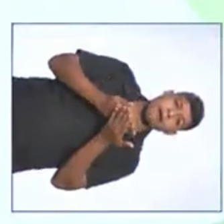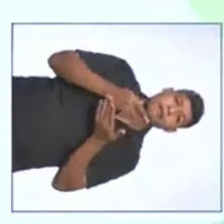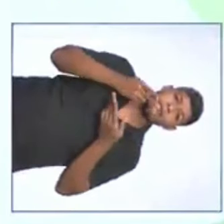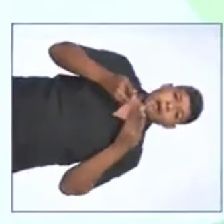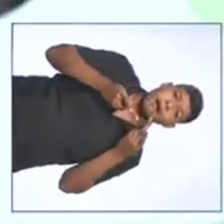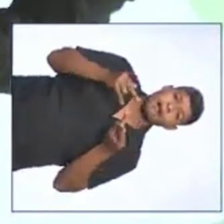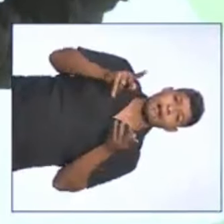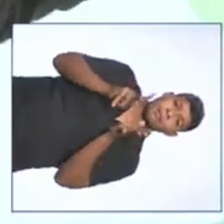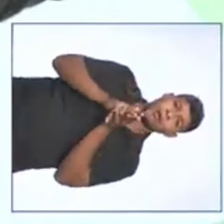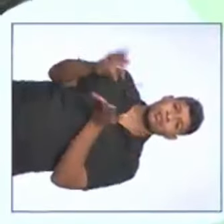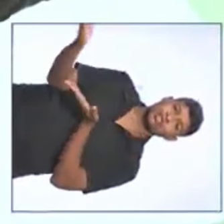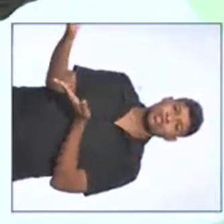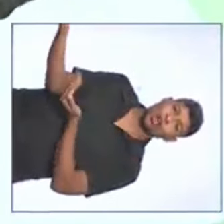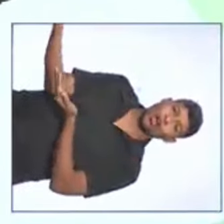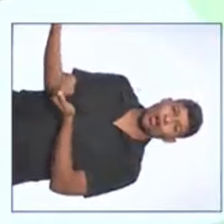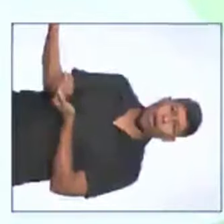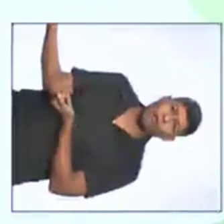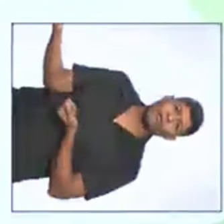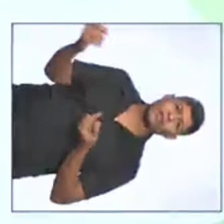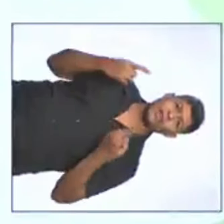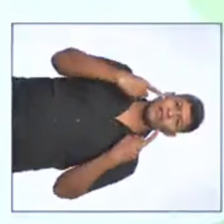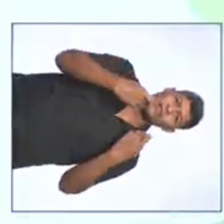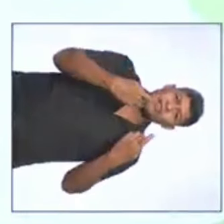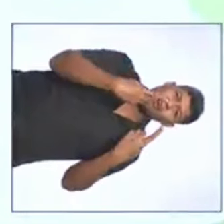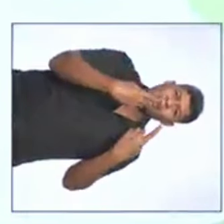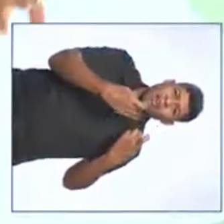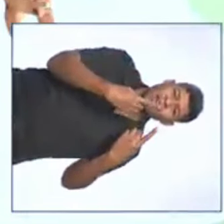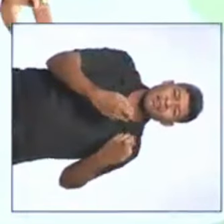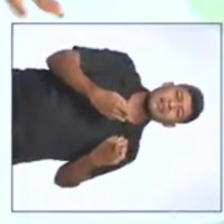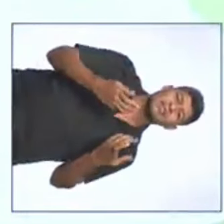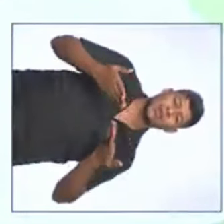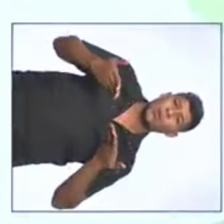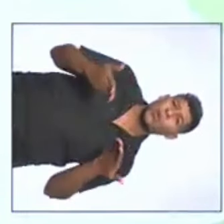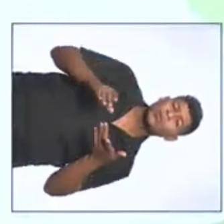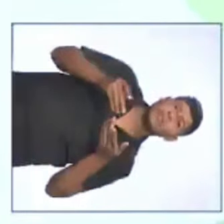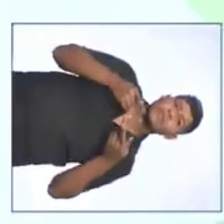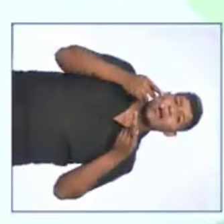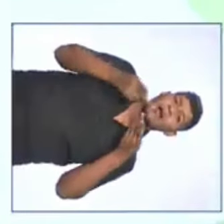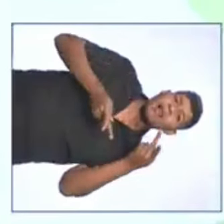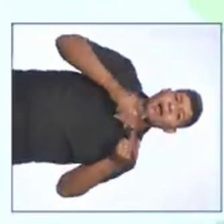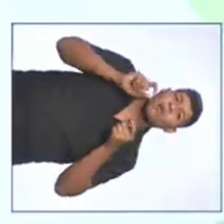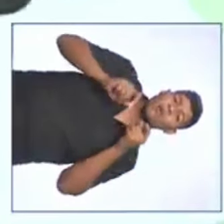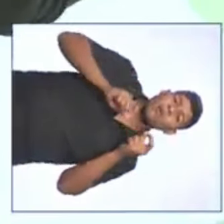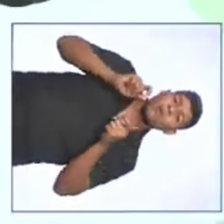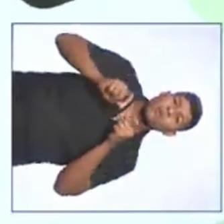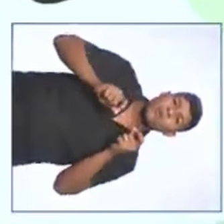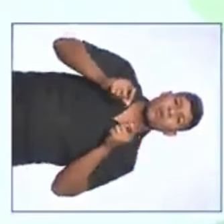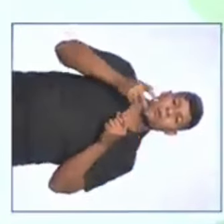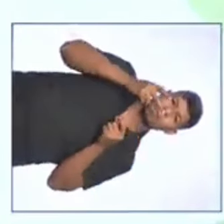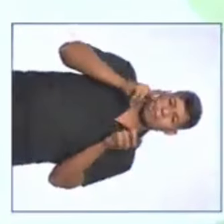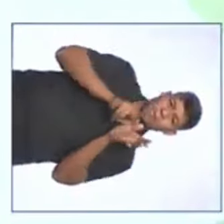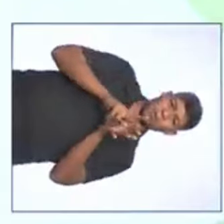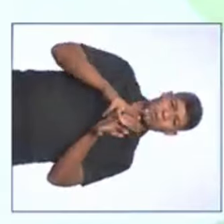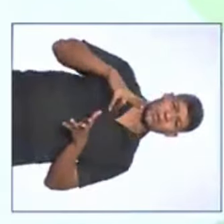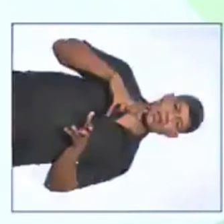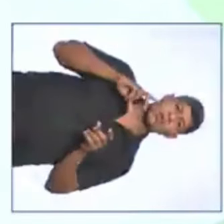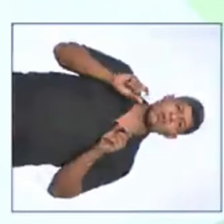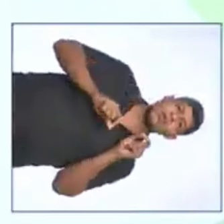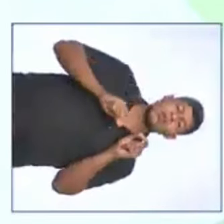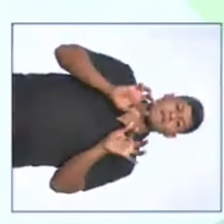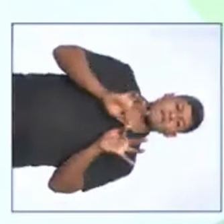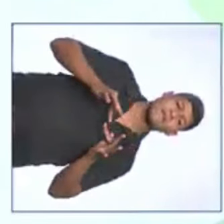questão da juventude, violência em relação a isso. E hoje a gente vai falar de algo um pouco mais pessoal. Hoje gente vai falar sobre